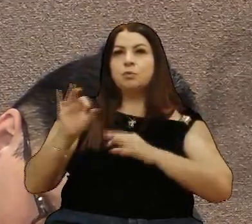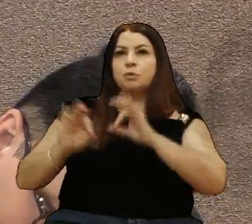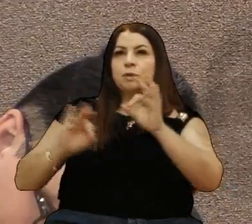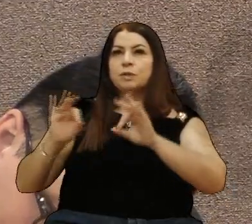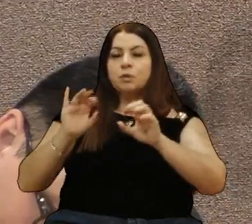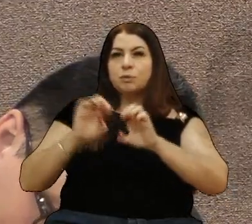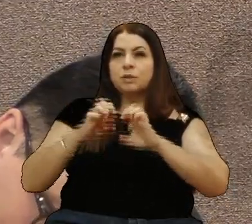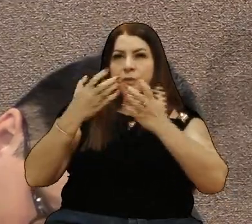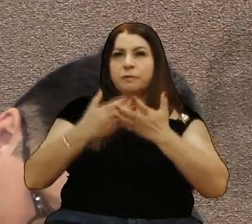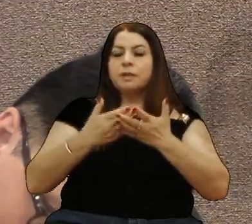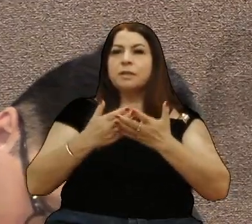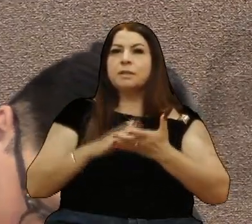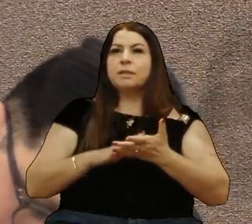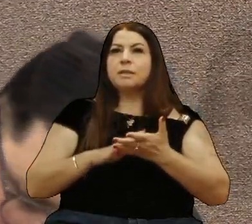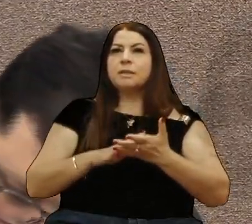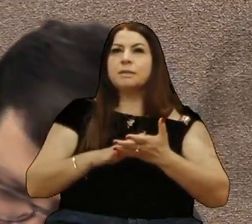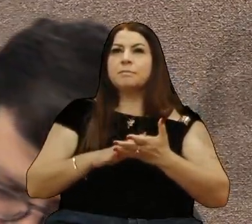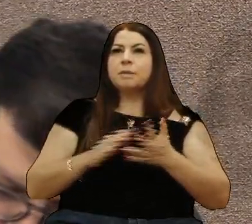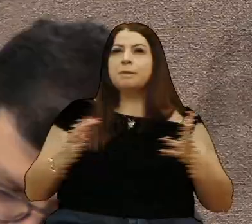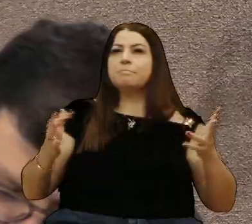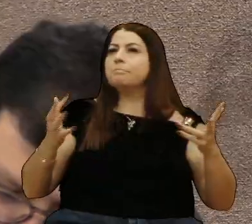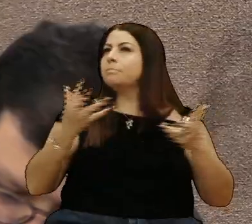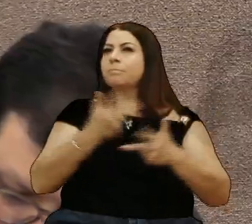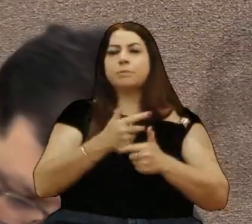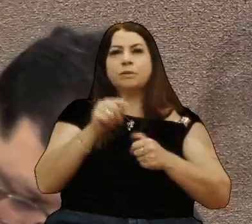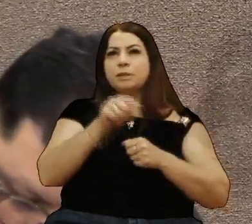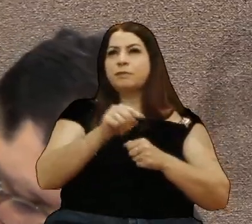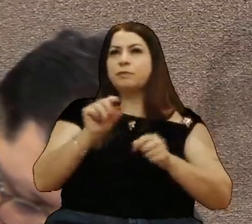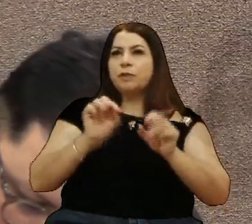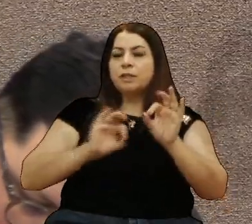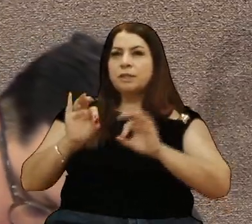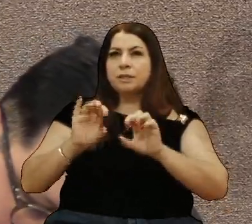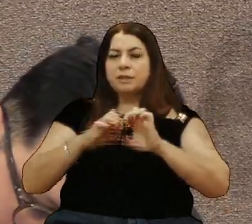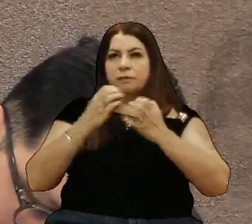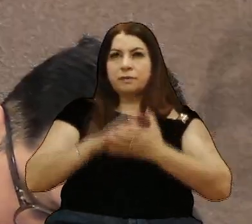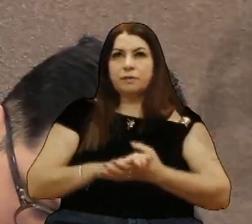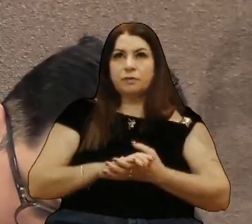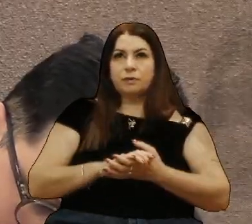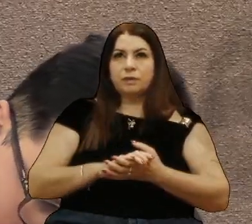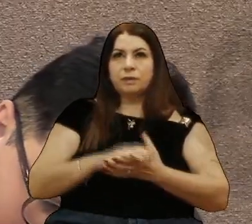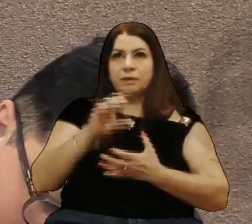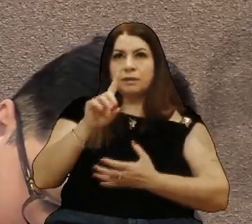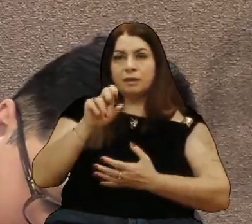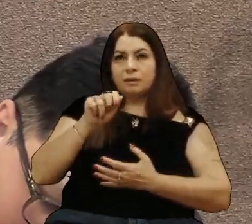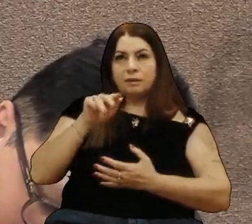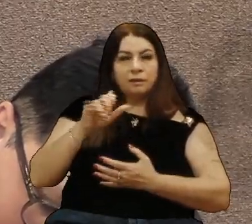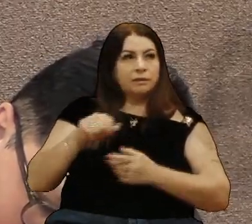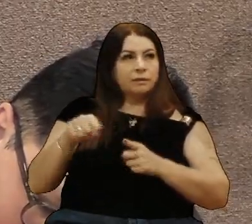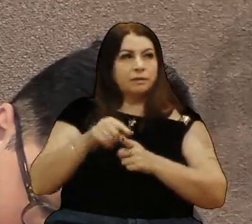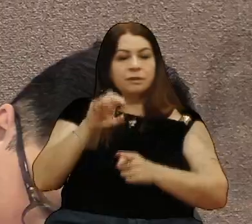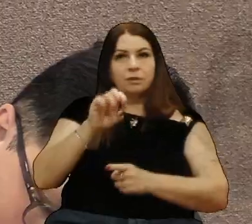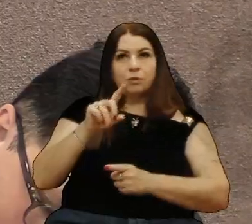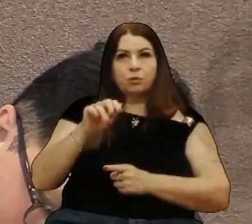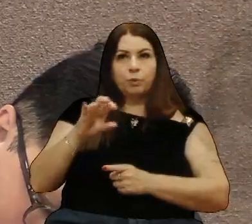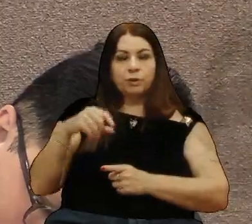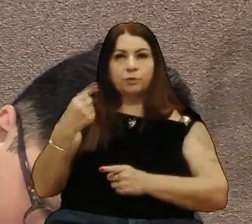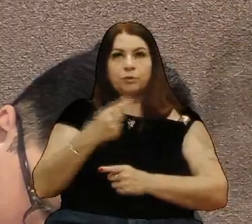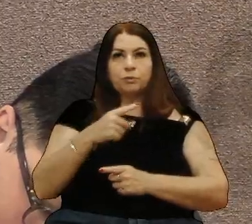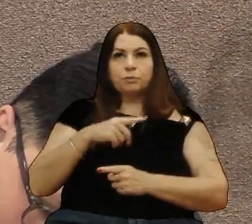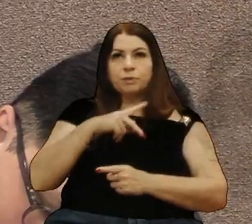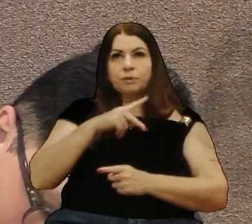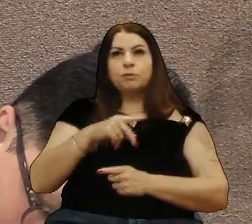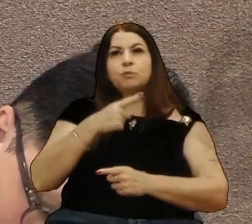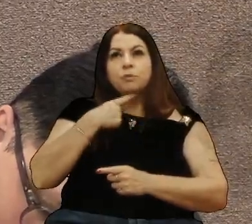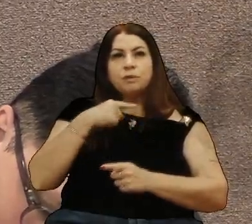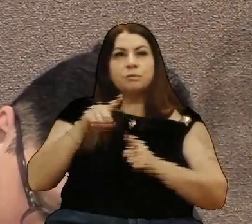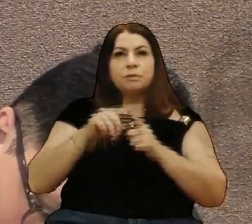do evento pela brilhantia que organizaram esse evento, a Daniela Camargo e o Eduardo Berto. Senhor presidente, também eu gostaria